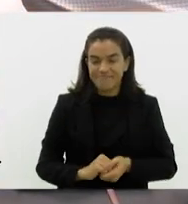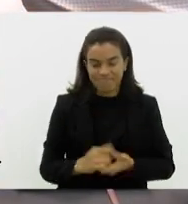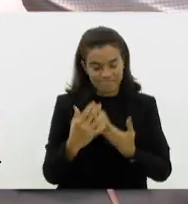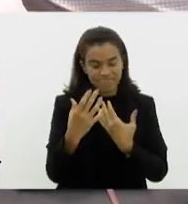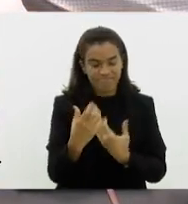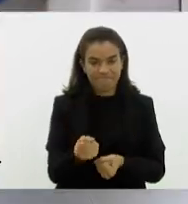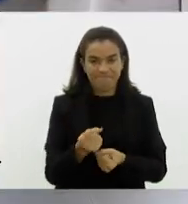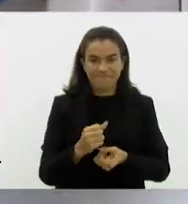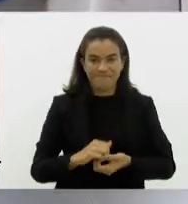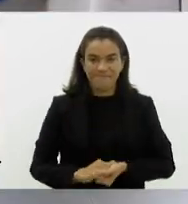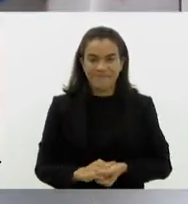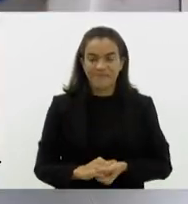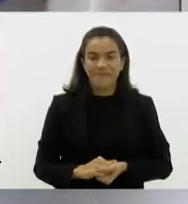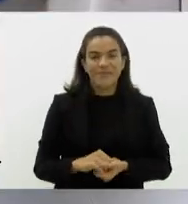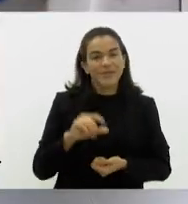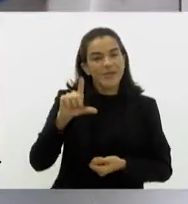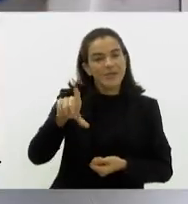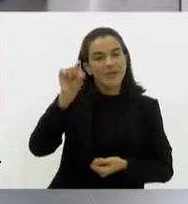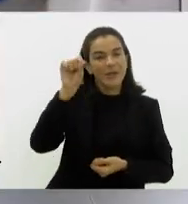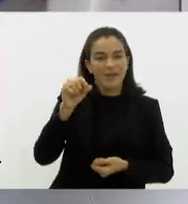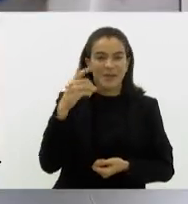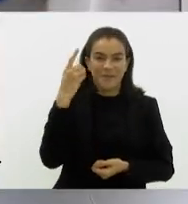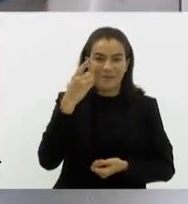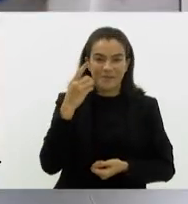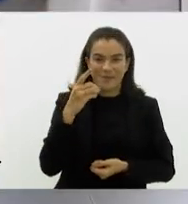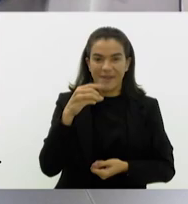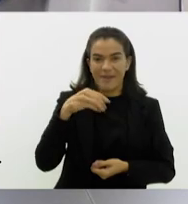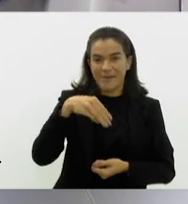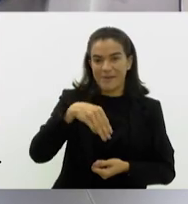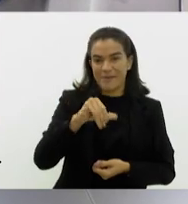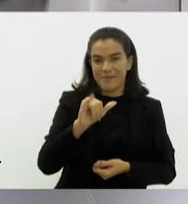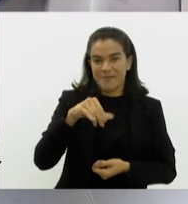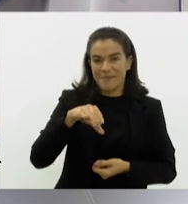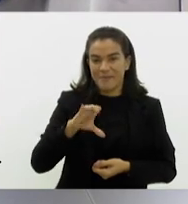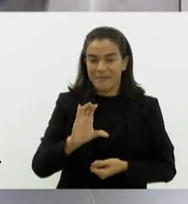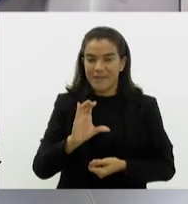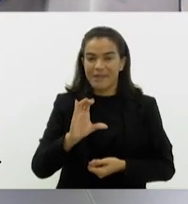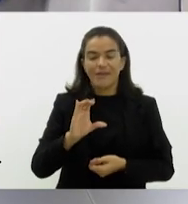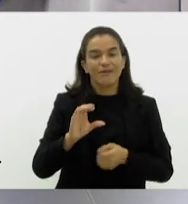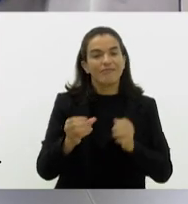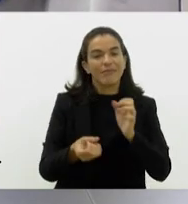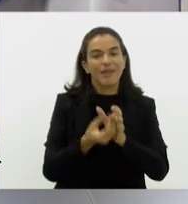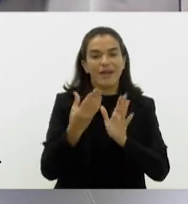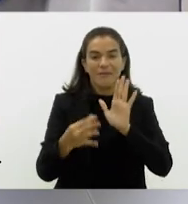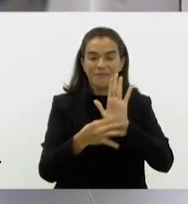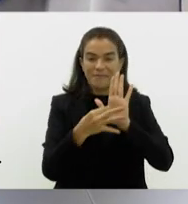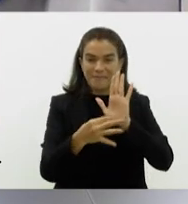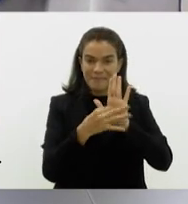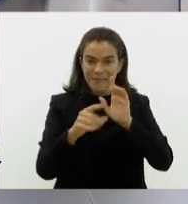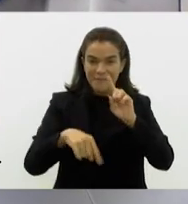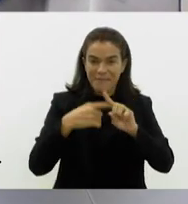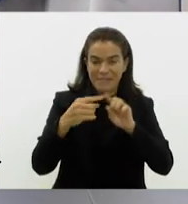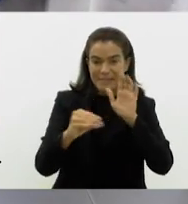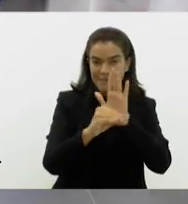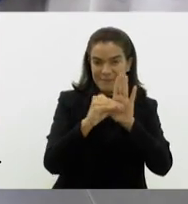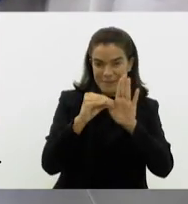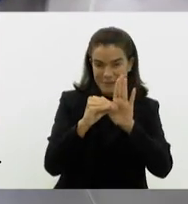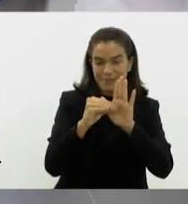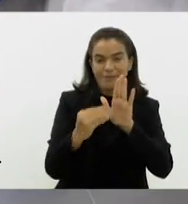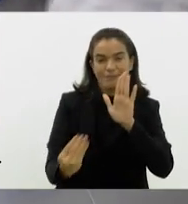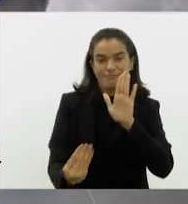Aceito. Então, perfeito. Designar o deputado Carlos Mink relator para fazer o parecer com emenda, constitucionalidade com emenda, para